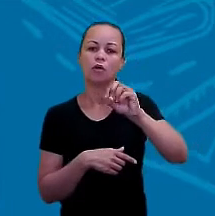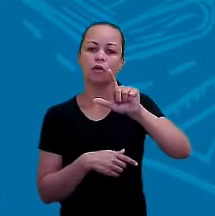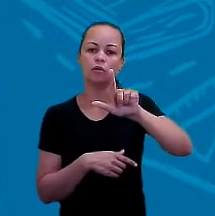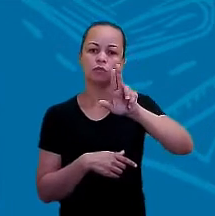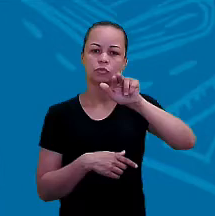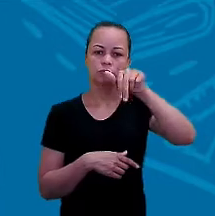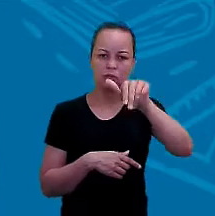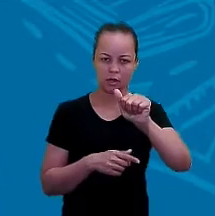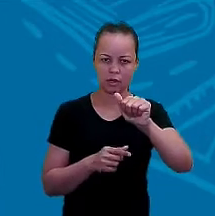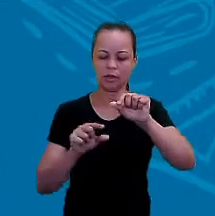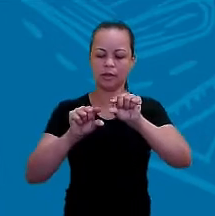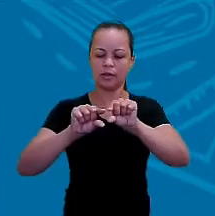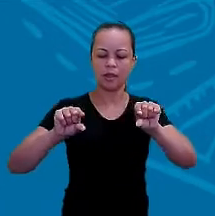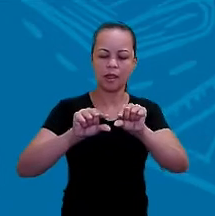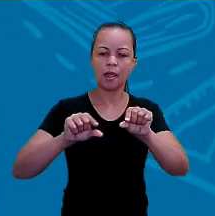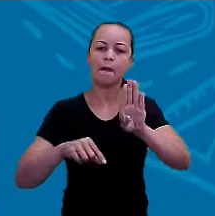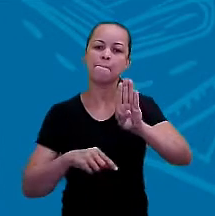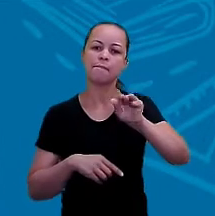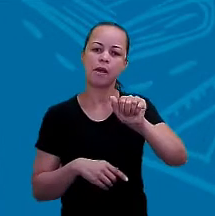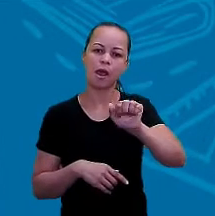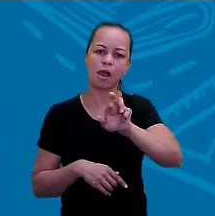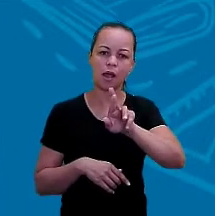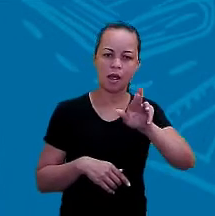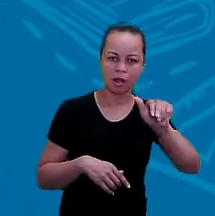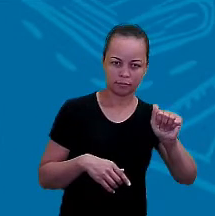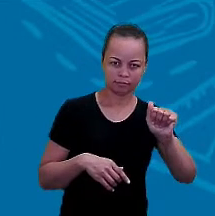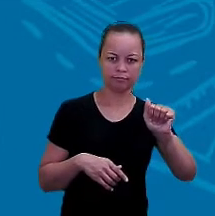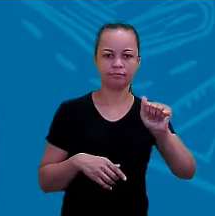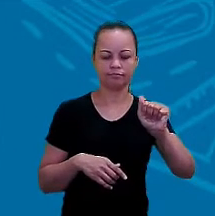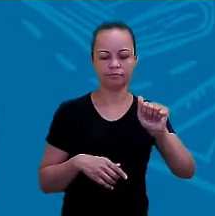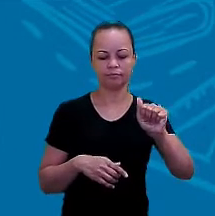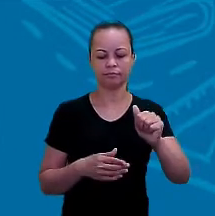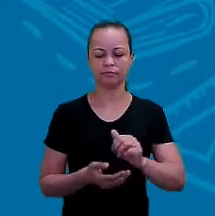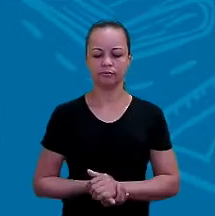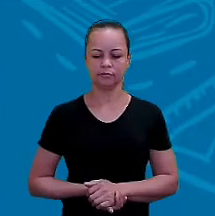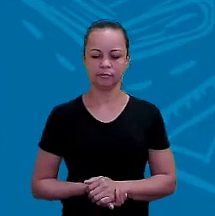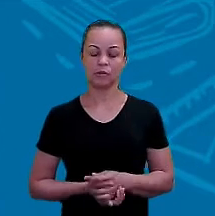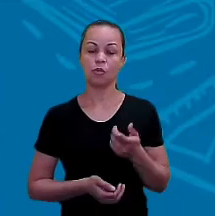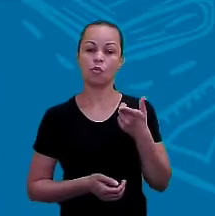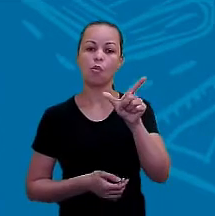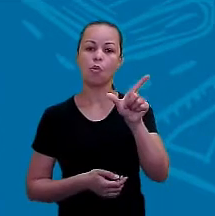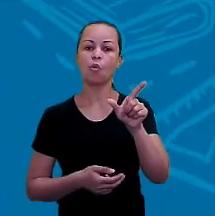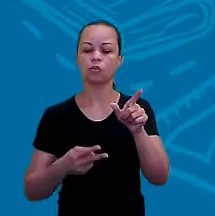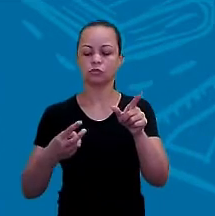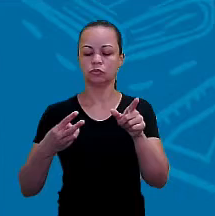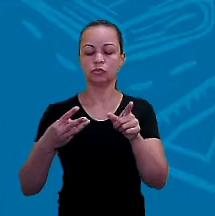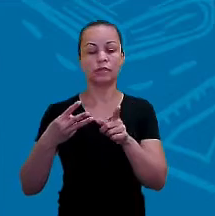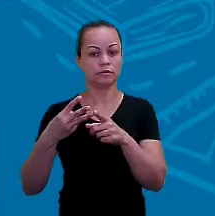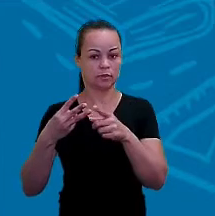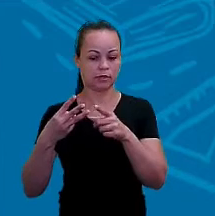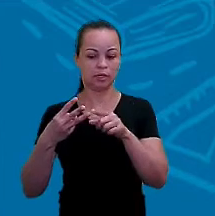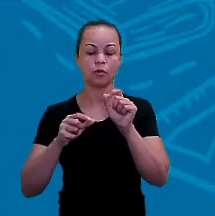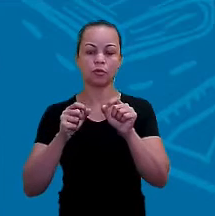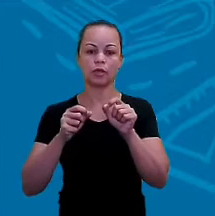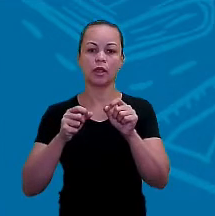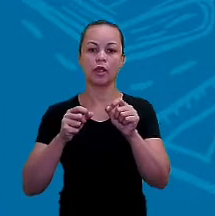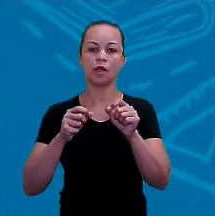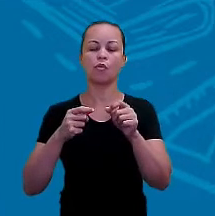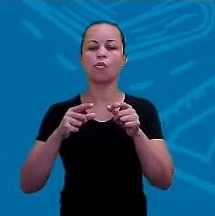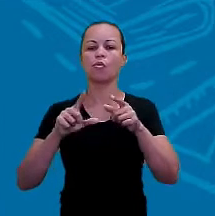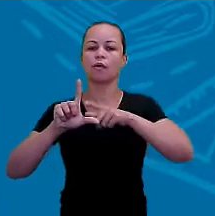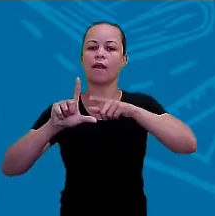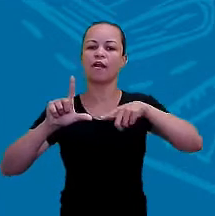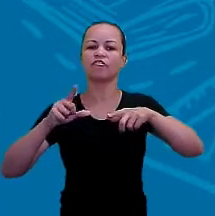deitadinho, tá certo? O próximo gráfico que a gente vai ver é o gráfico de pizza, tá